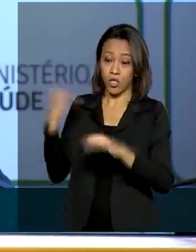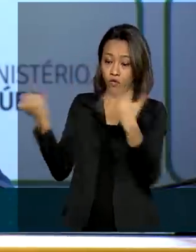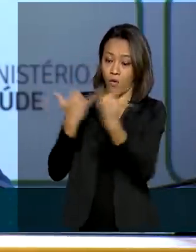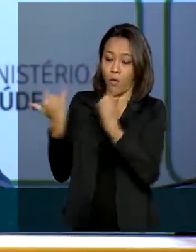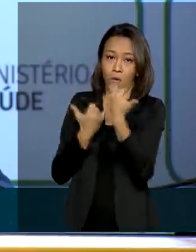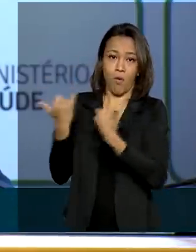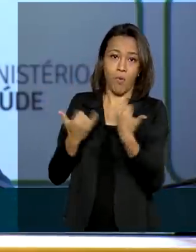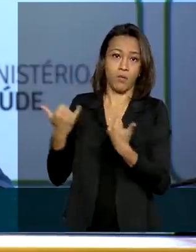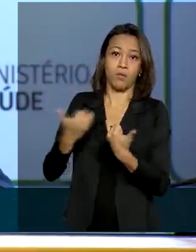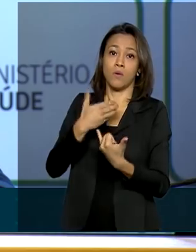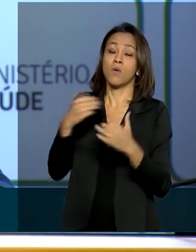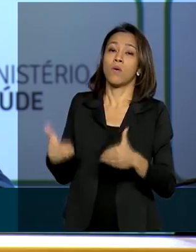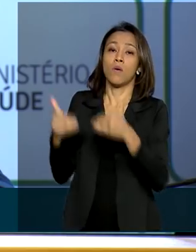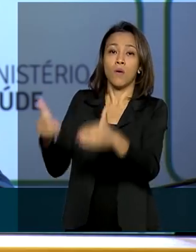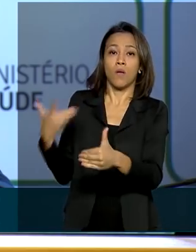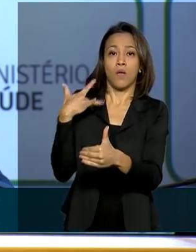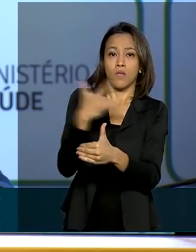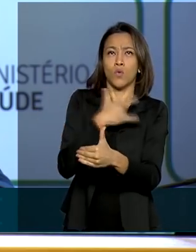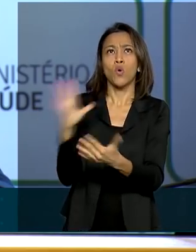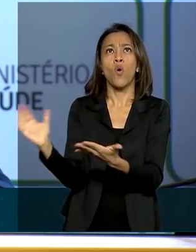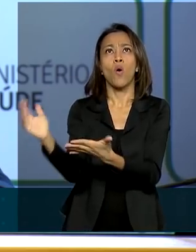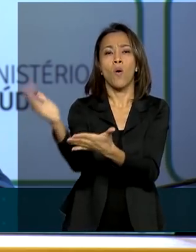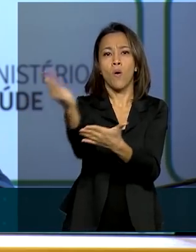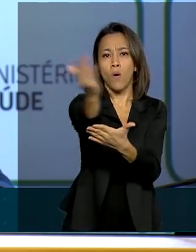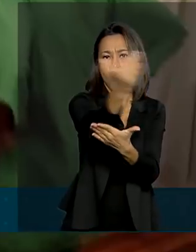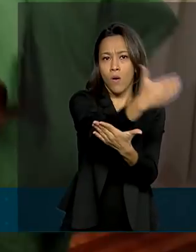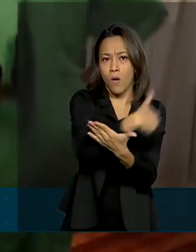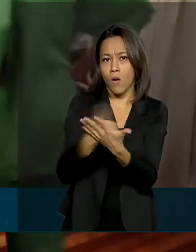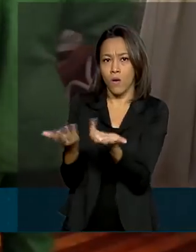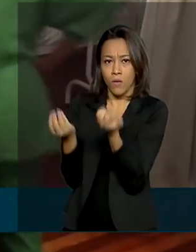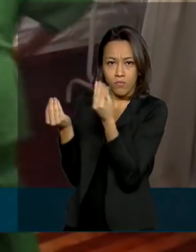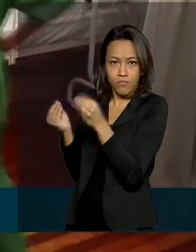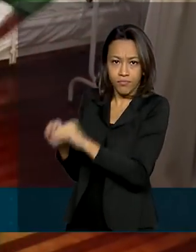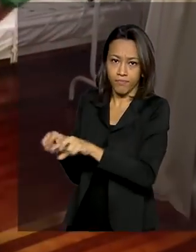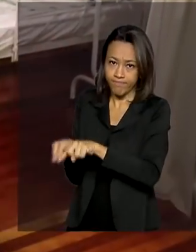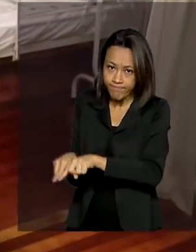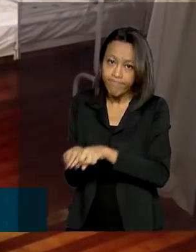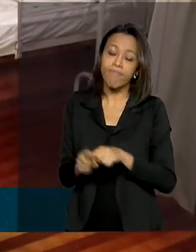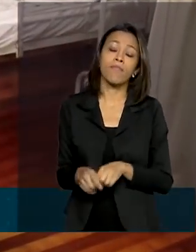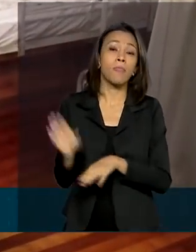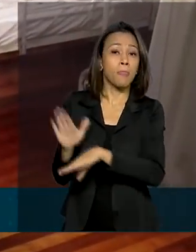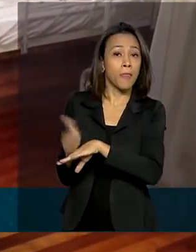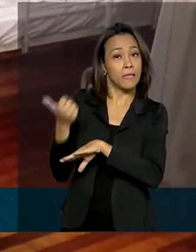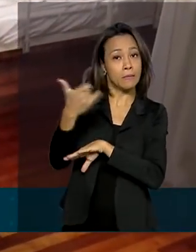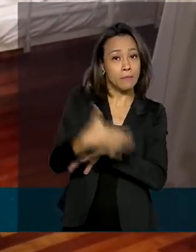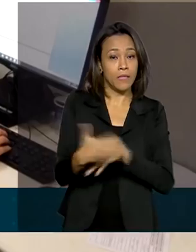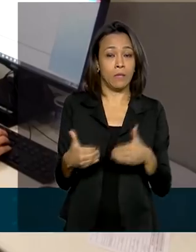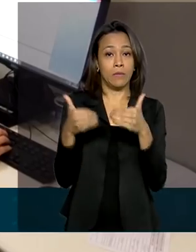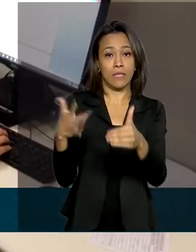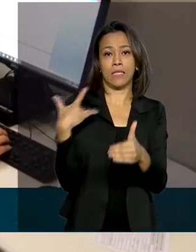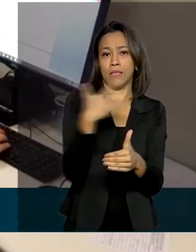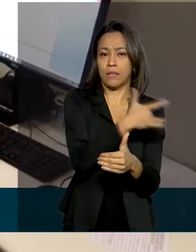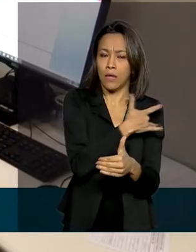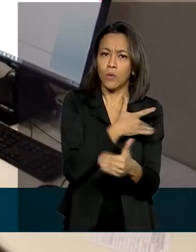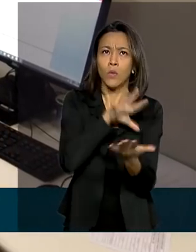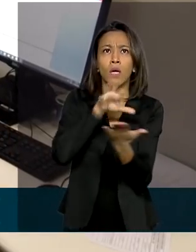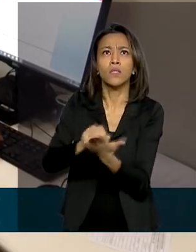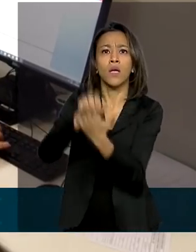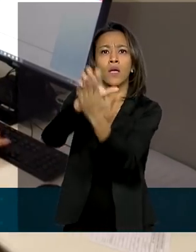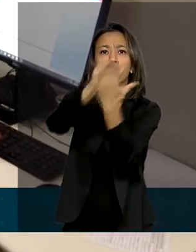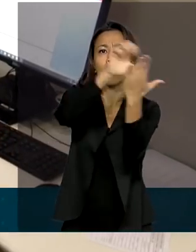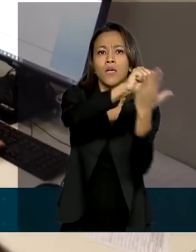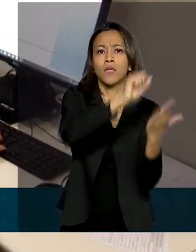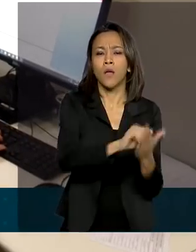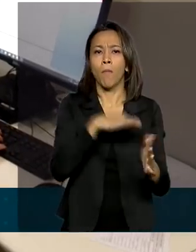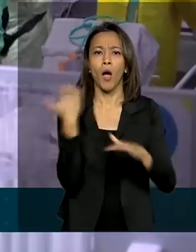O ESUS notifica, conforme as orientações do Ministério da Saúde. De acordo com o Ministério da Saúde, o registro de novos óbitos